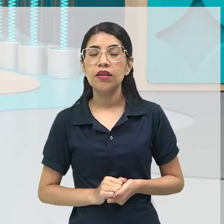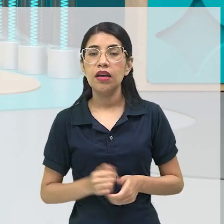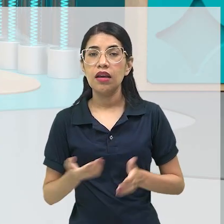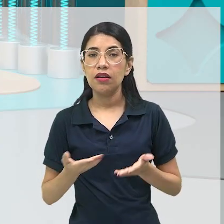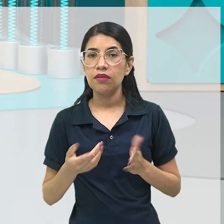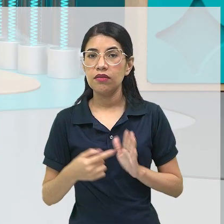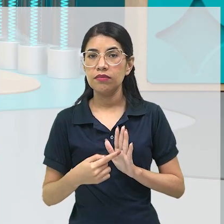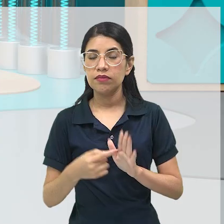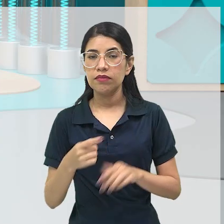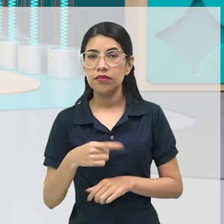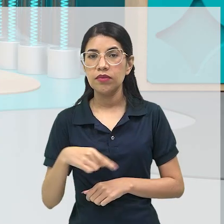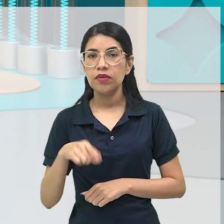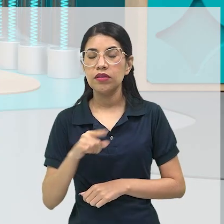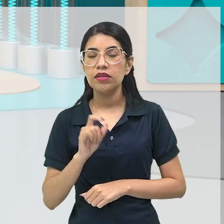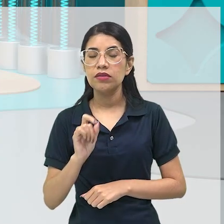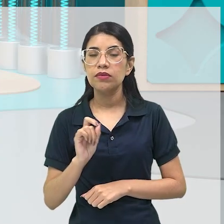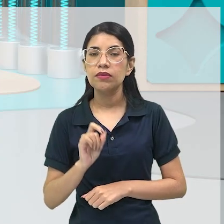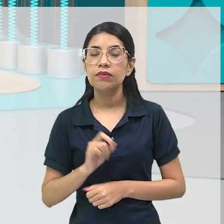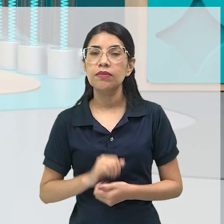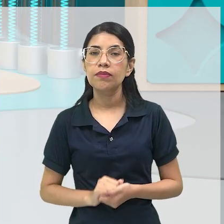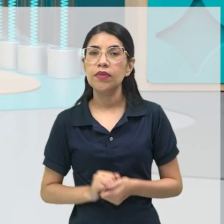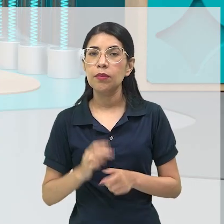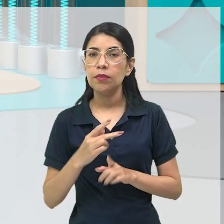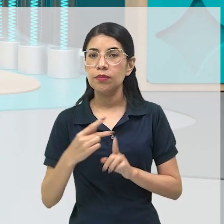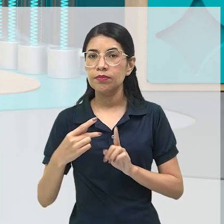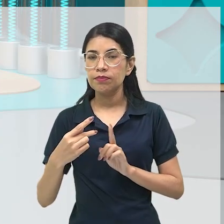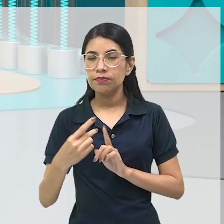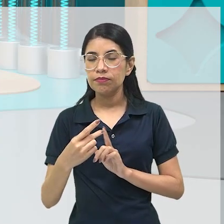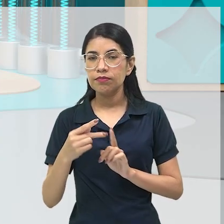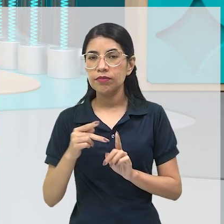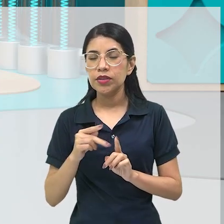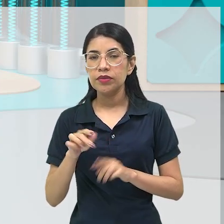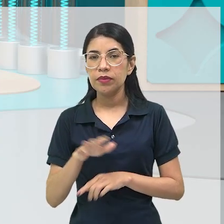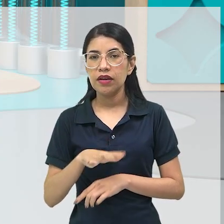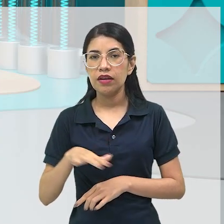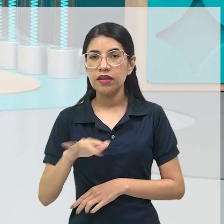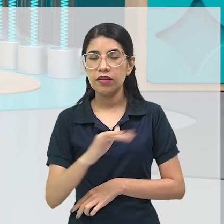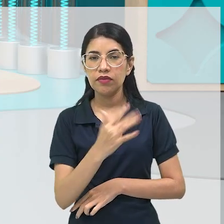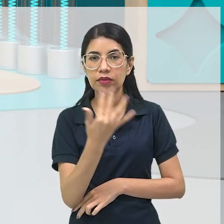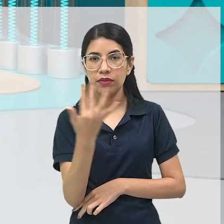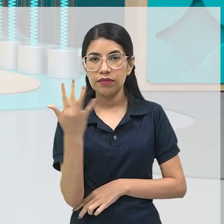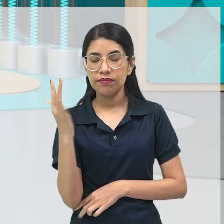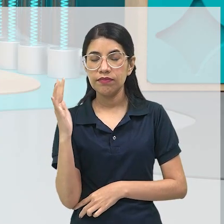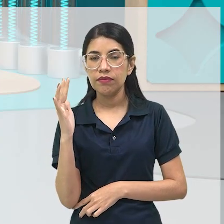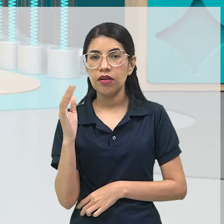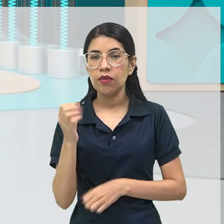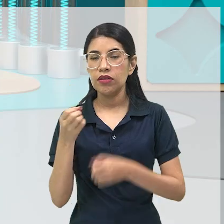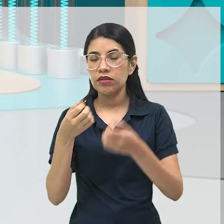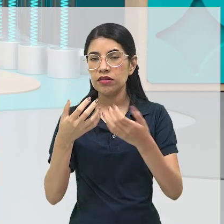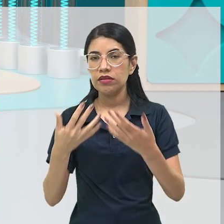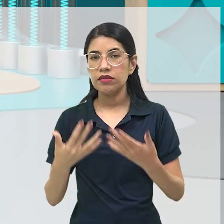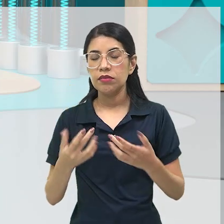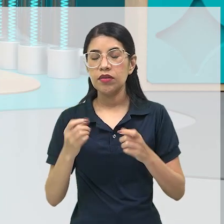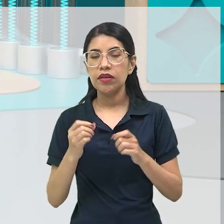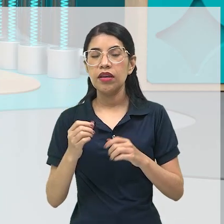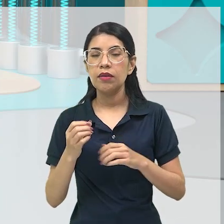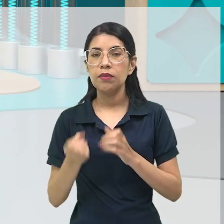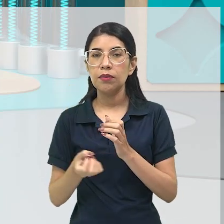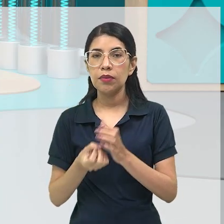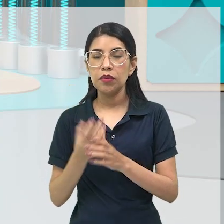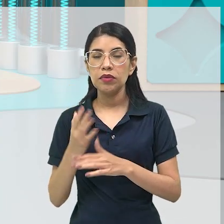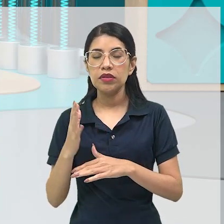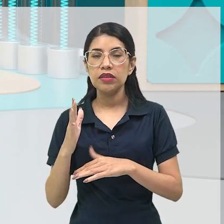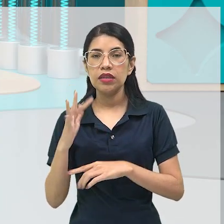aqui também esse olhar para a nossa floresta. Quando nós falamos de fazer arte